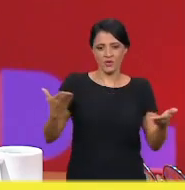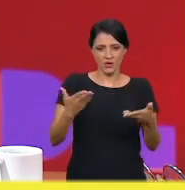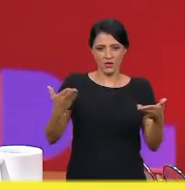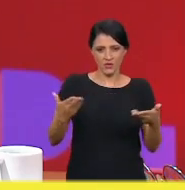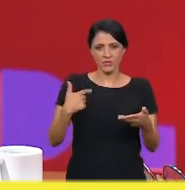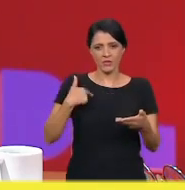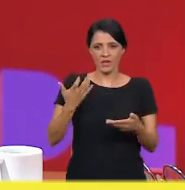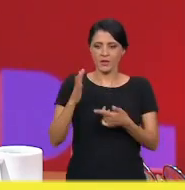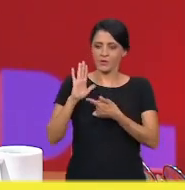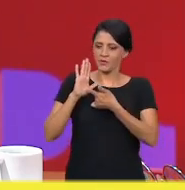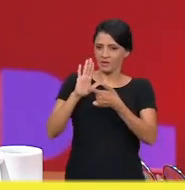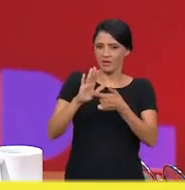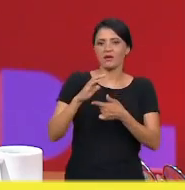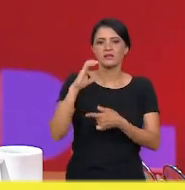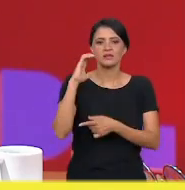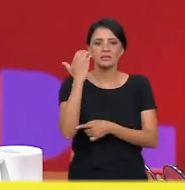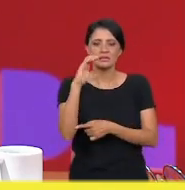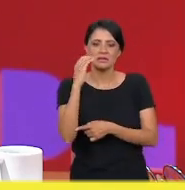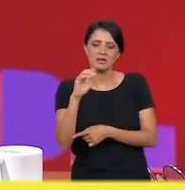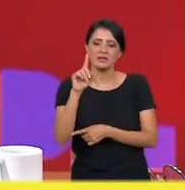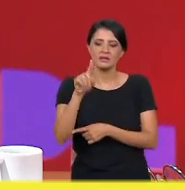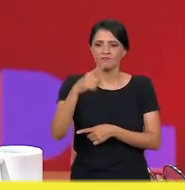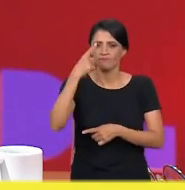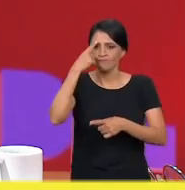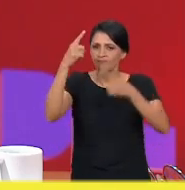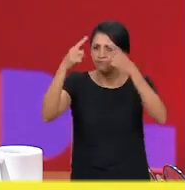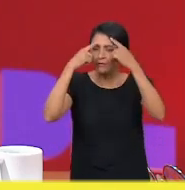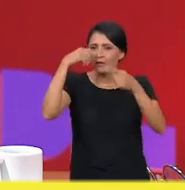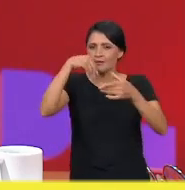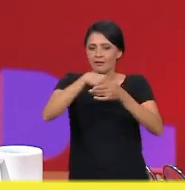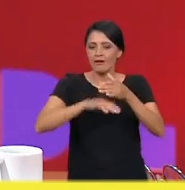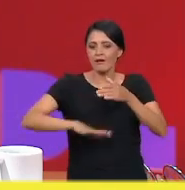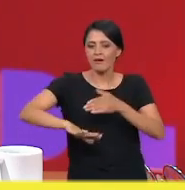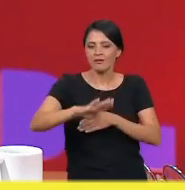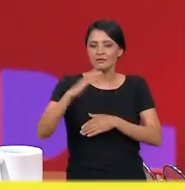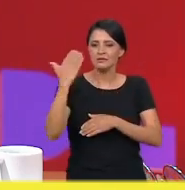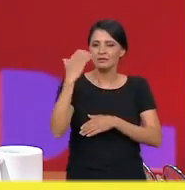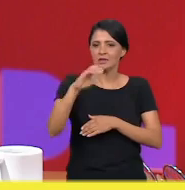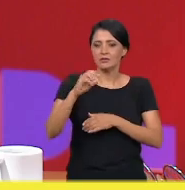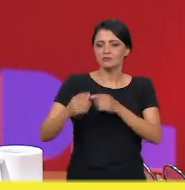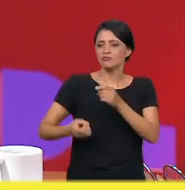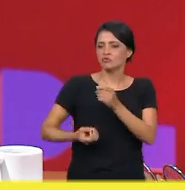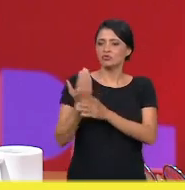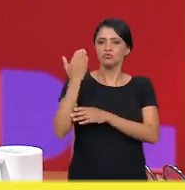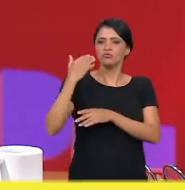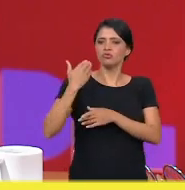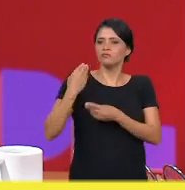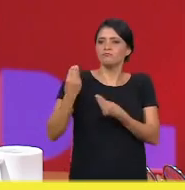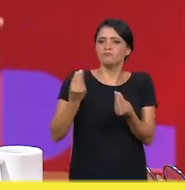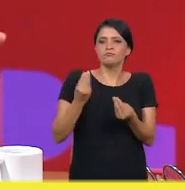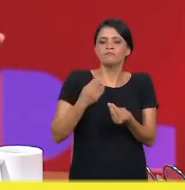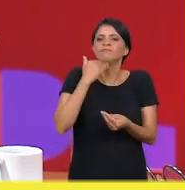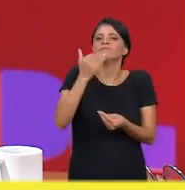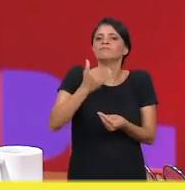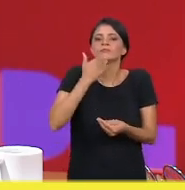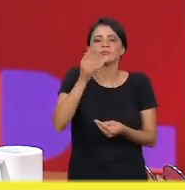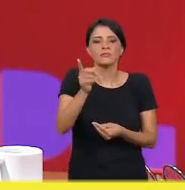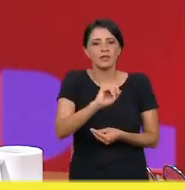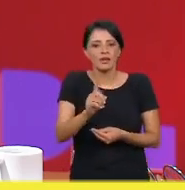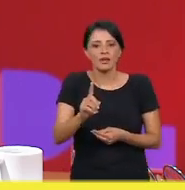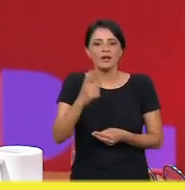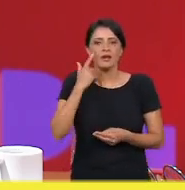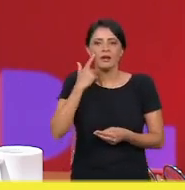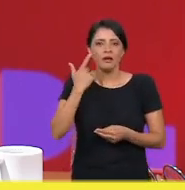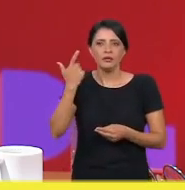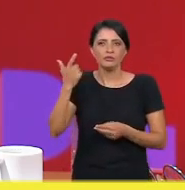queria mostrar que a ciência, as ideias na ciência não surgem do nada em um momento eureka de um